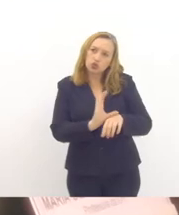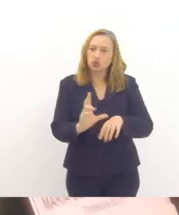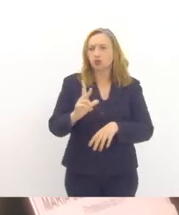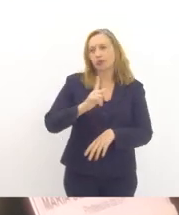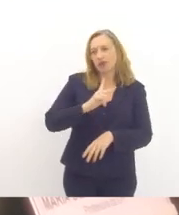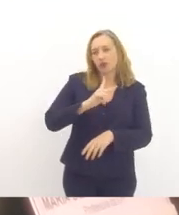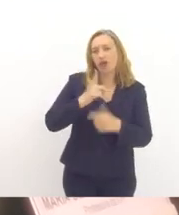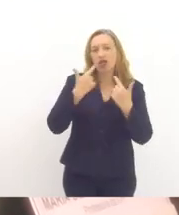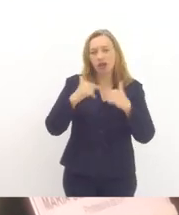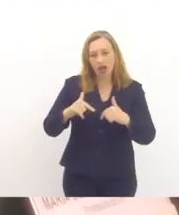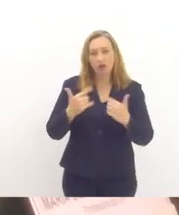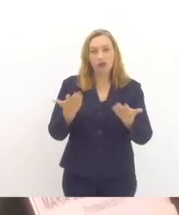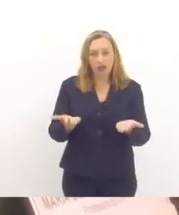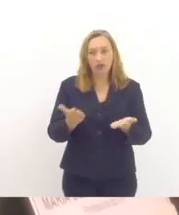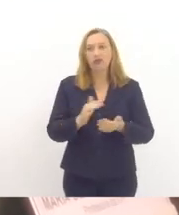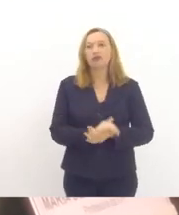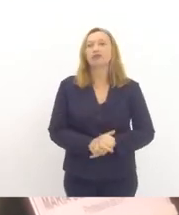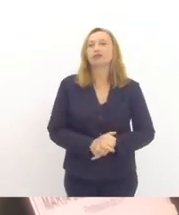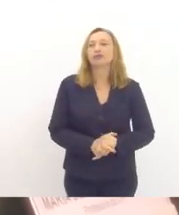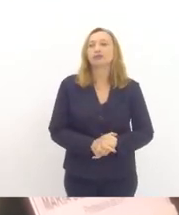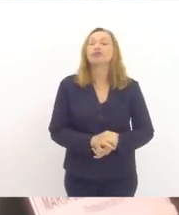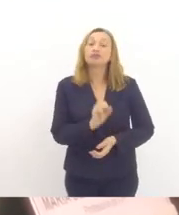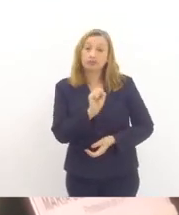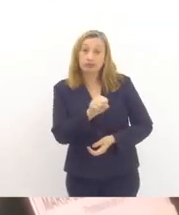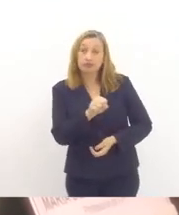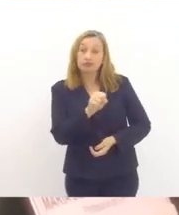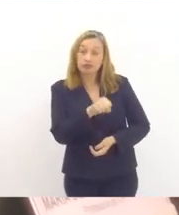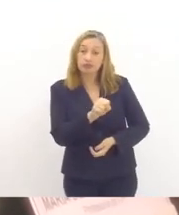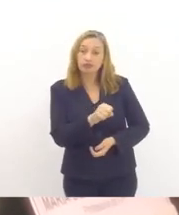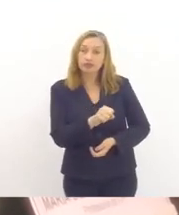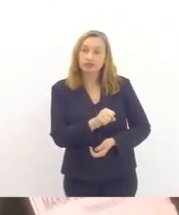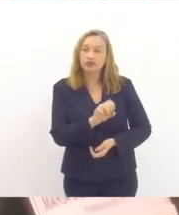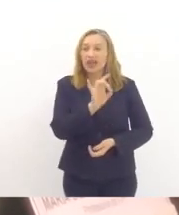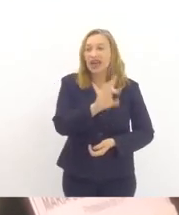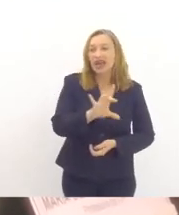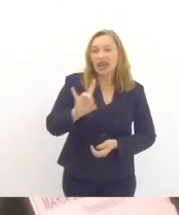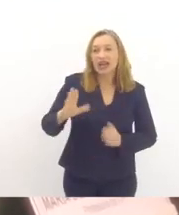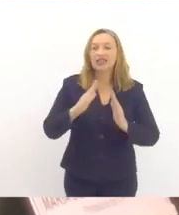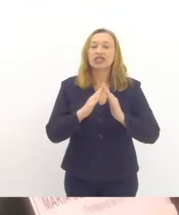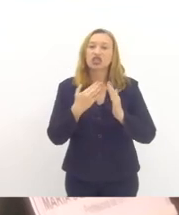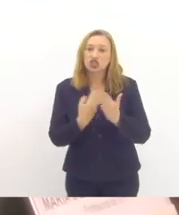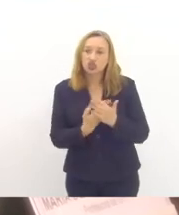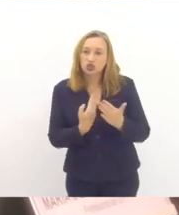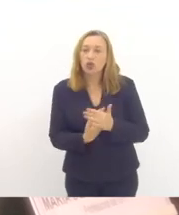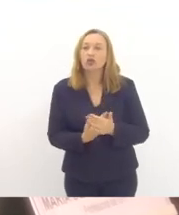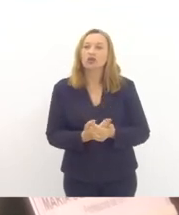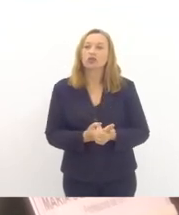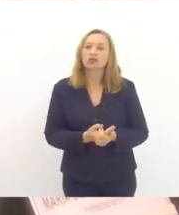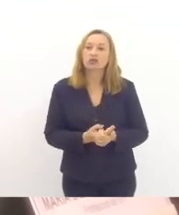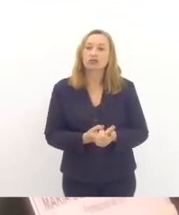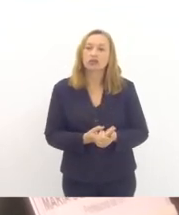língua, né? Não, a proposta não é essa. Pois é, por isso... Em cada escola,